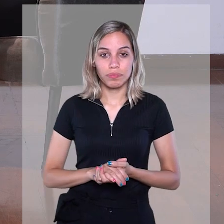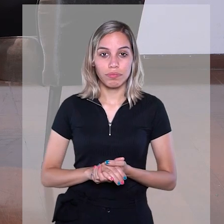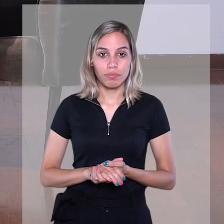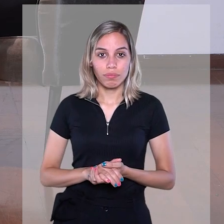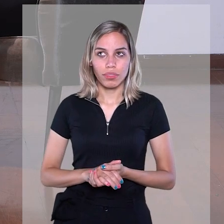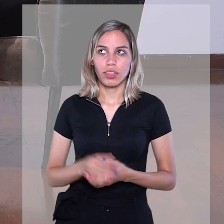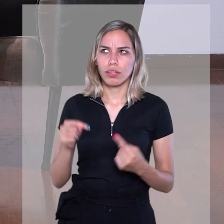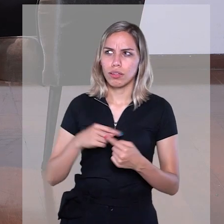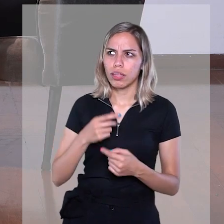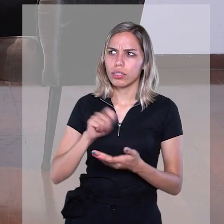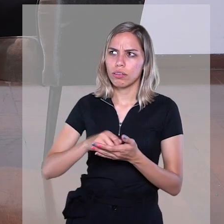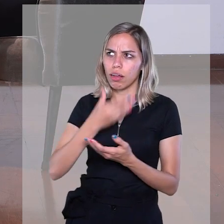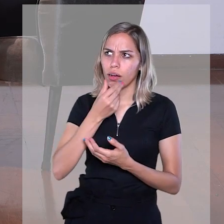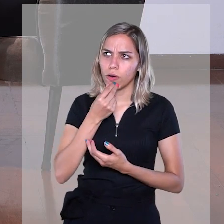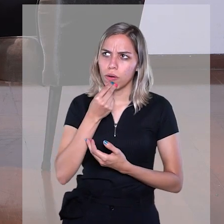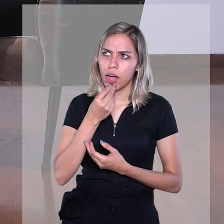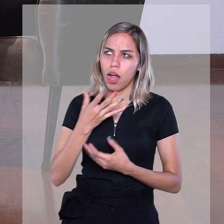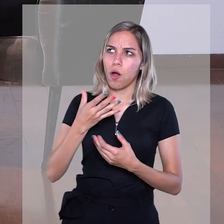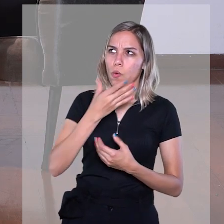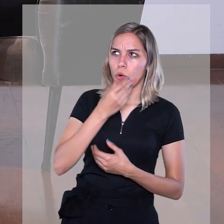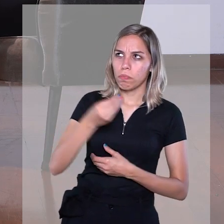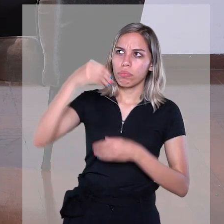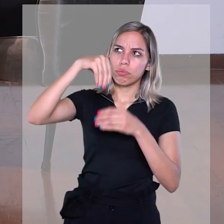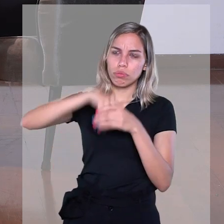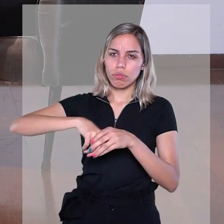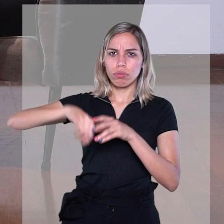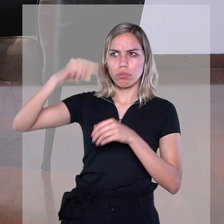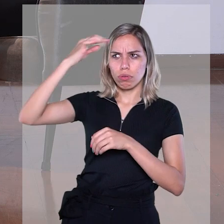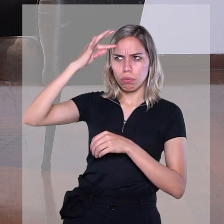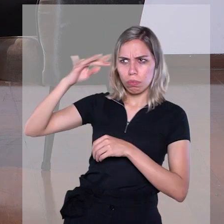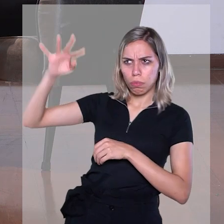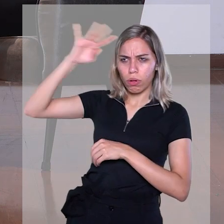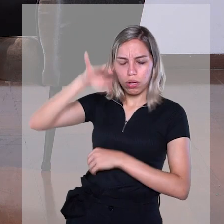do pesadelo, né? Essa imagética, o